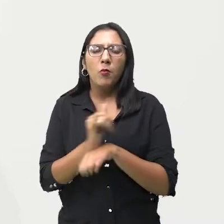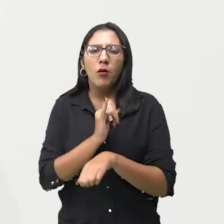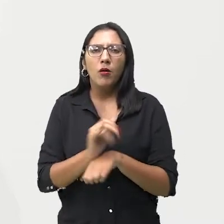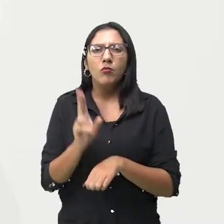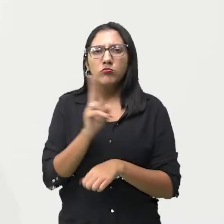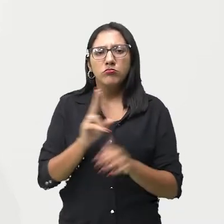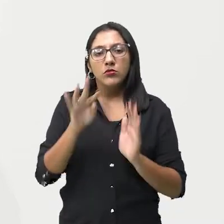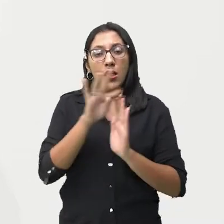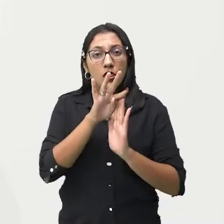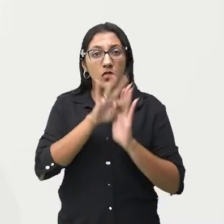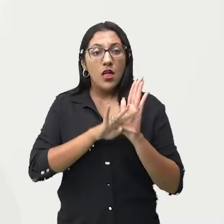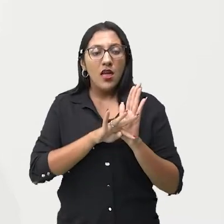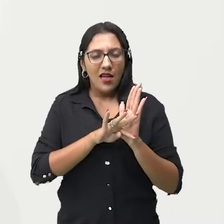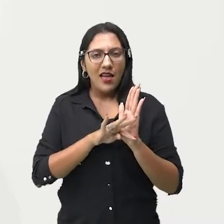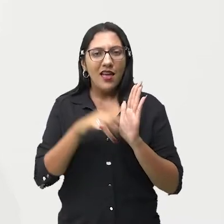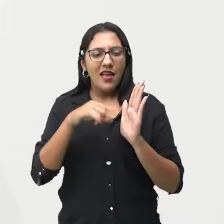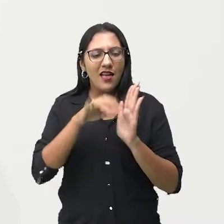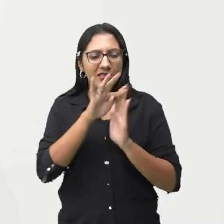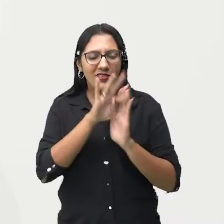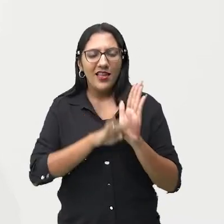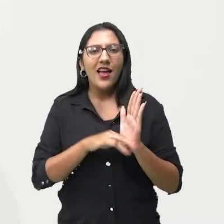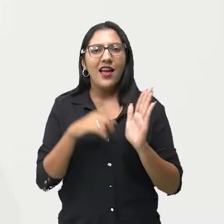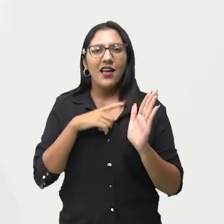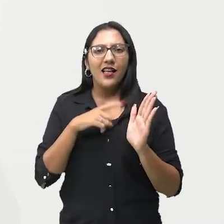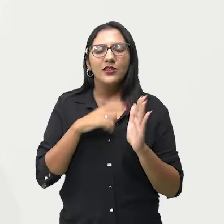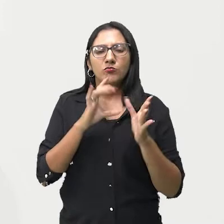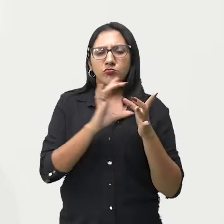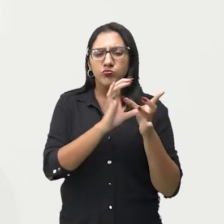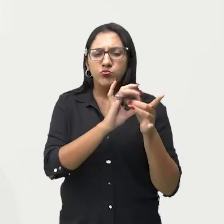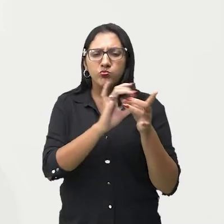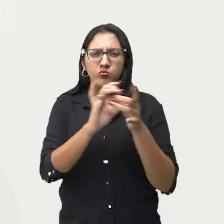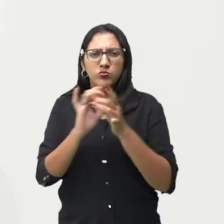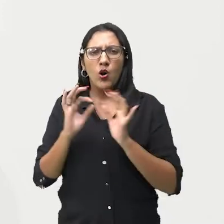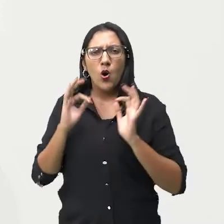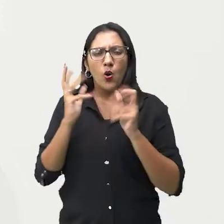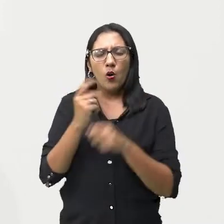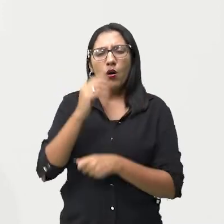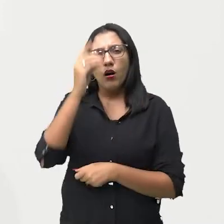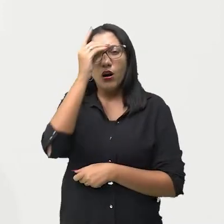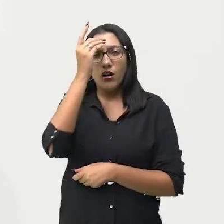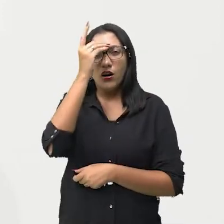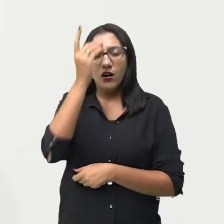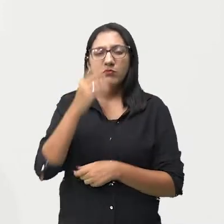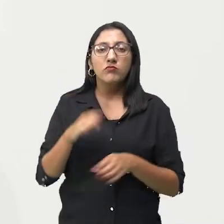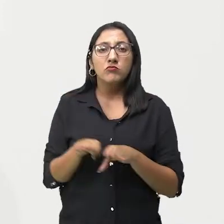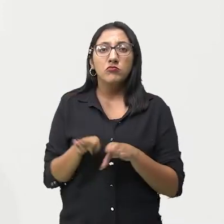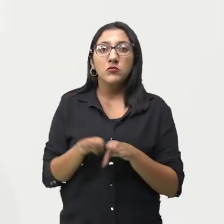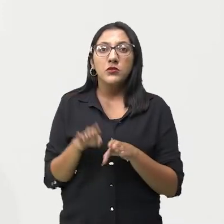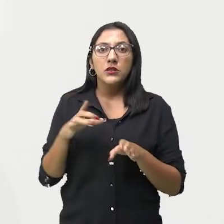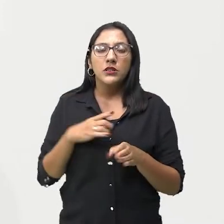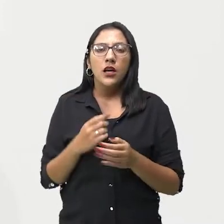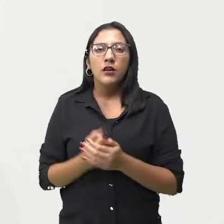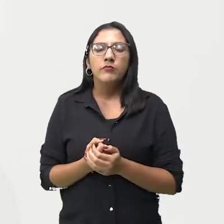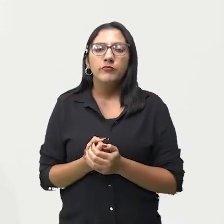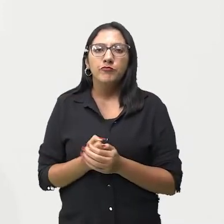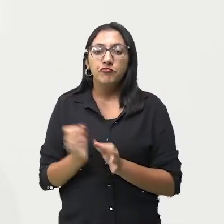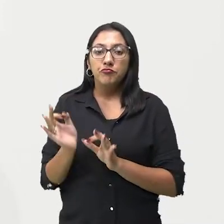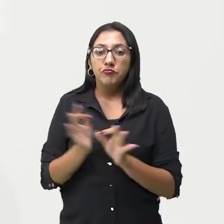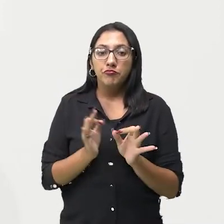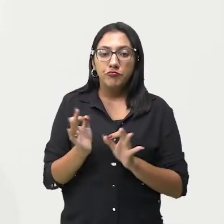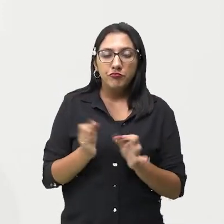o meu texto vai sequenciar as ideias, vai encadear as ideias e